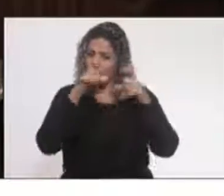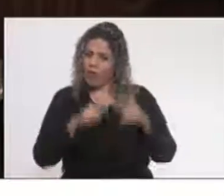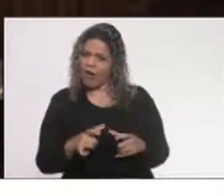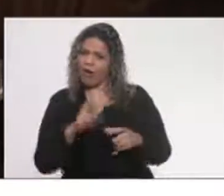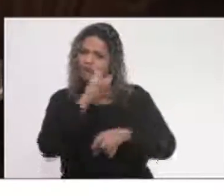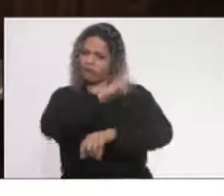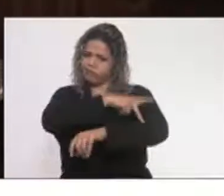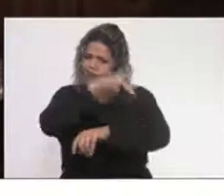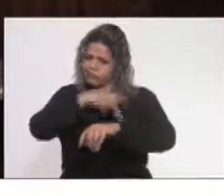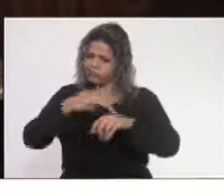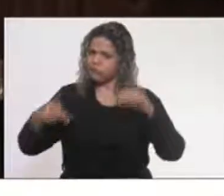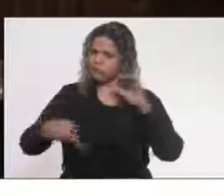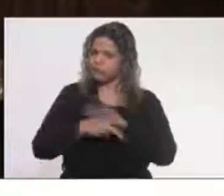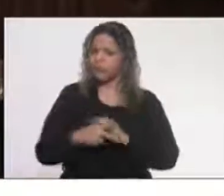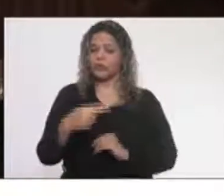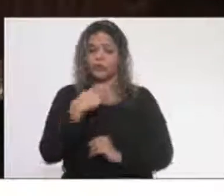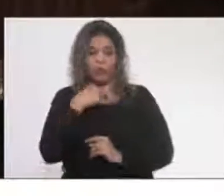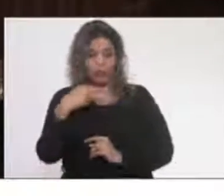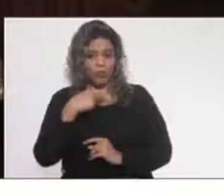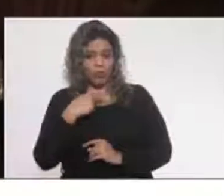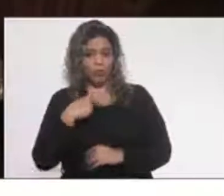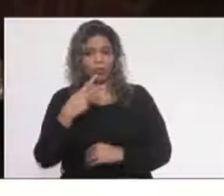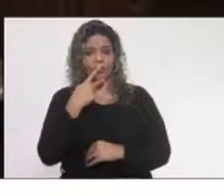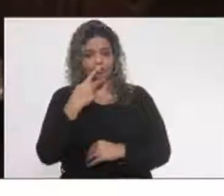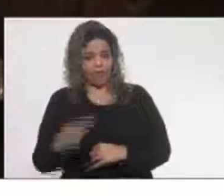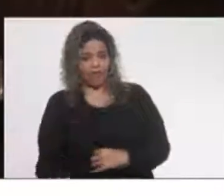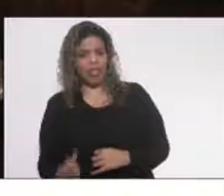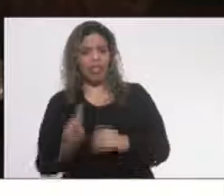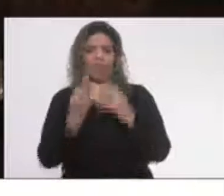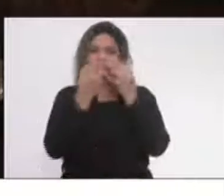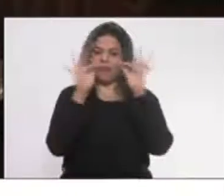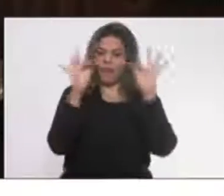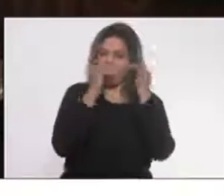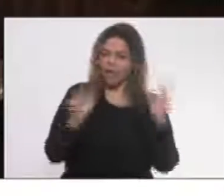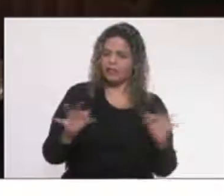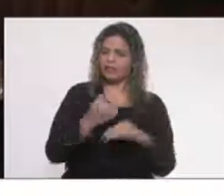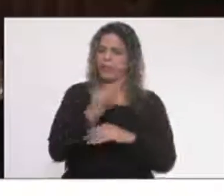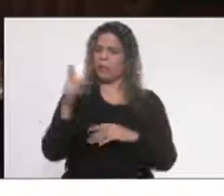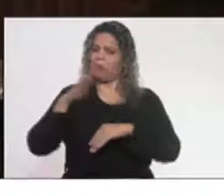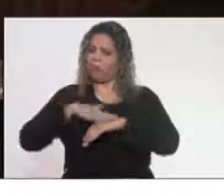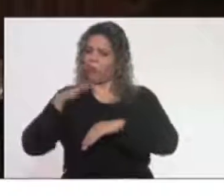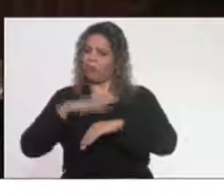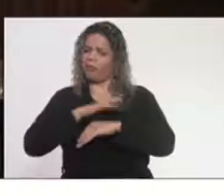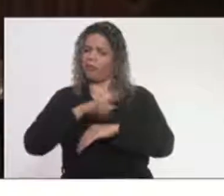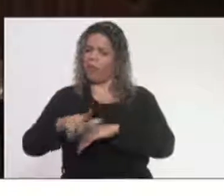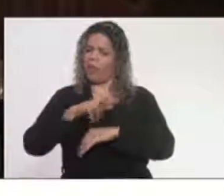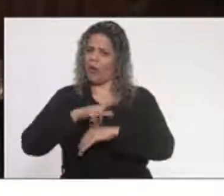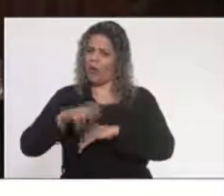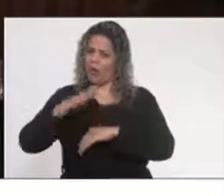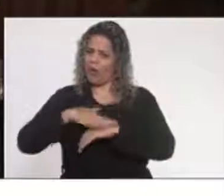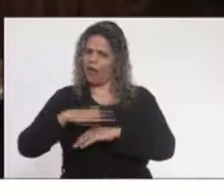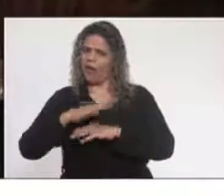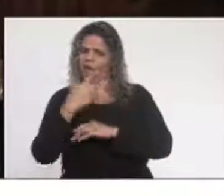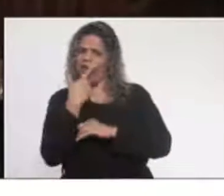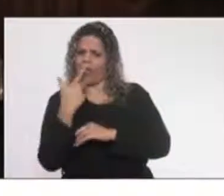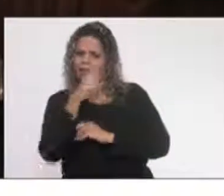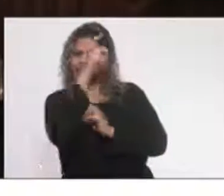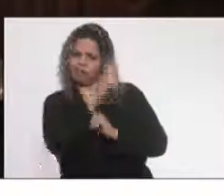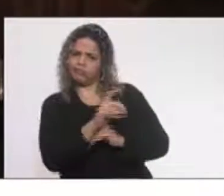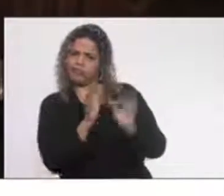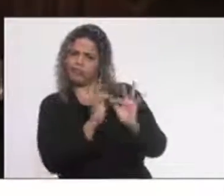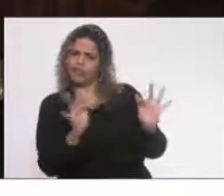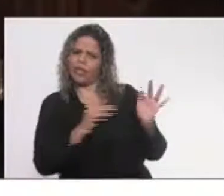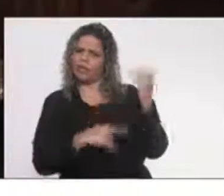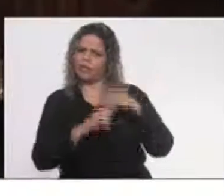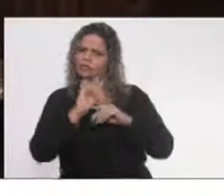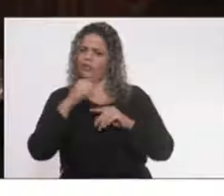lugar pedagógico. Não podemos creditar frases para autores que não foram, que disseram essa frase,